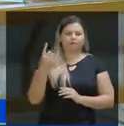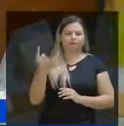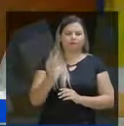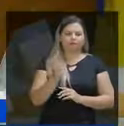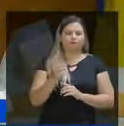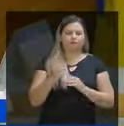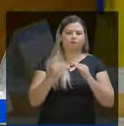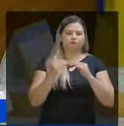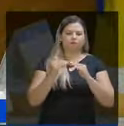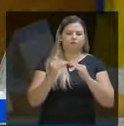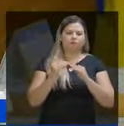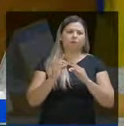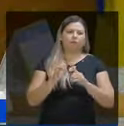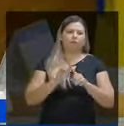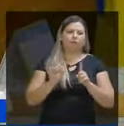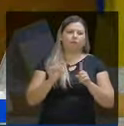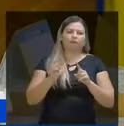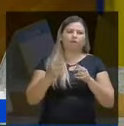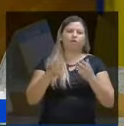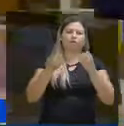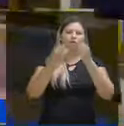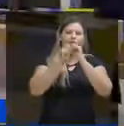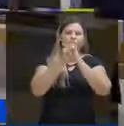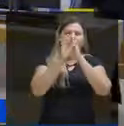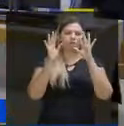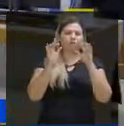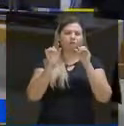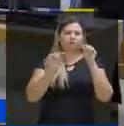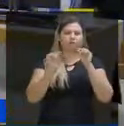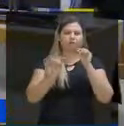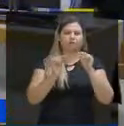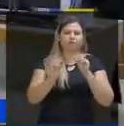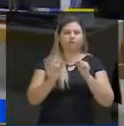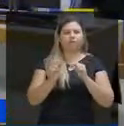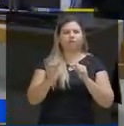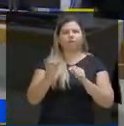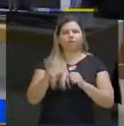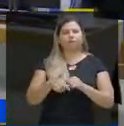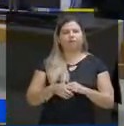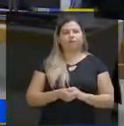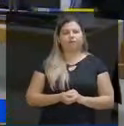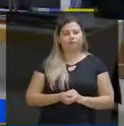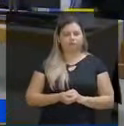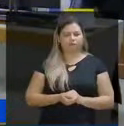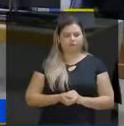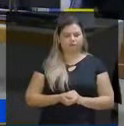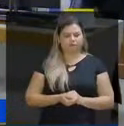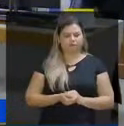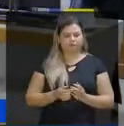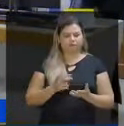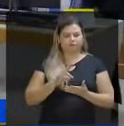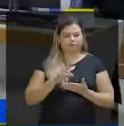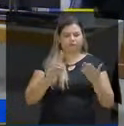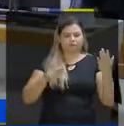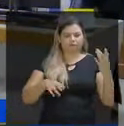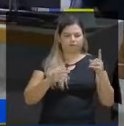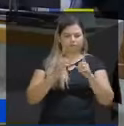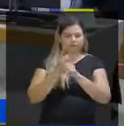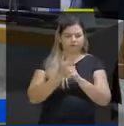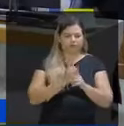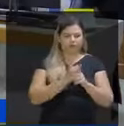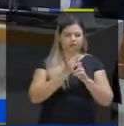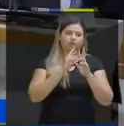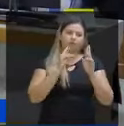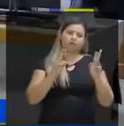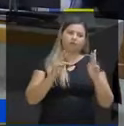também acompanho, eu só queria esclarecer que aquela situação da querela nulitária, eu fui relator e contrário, é diferente,